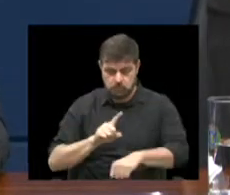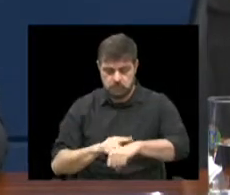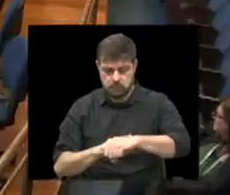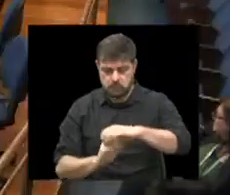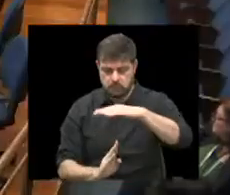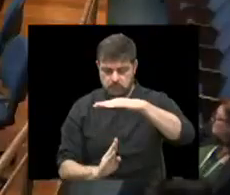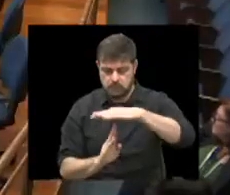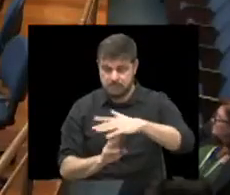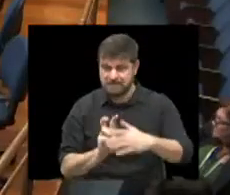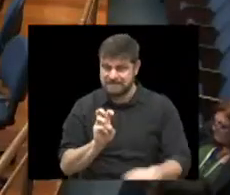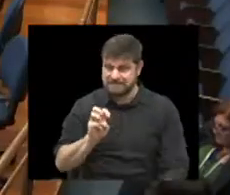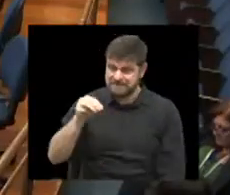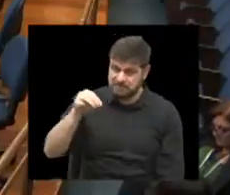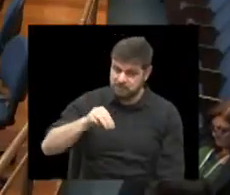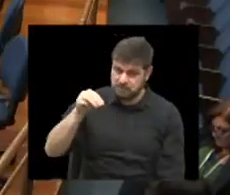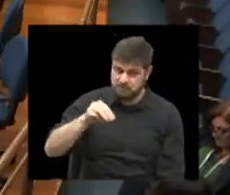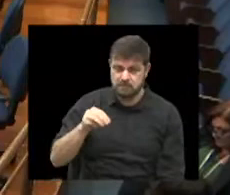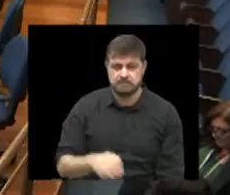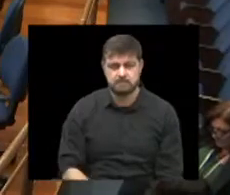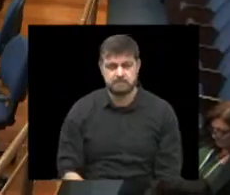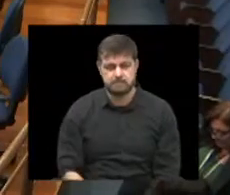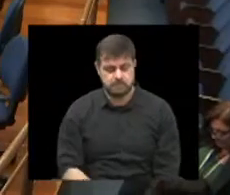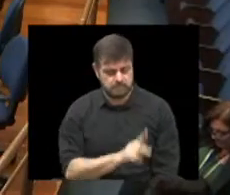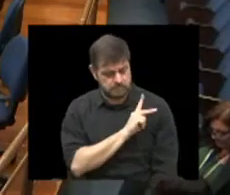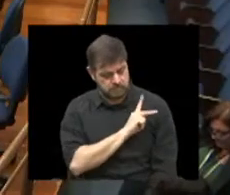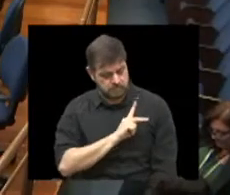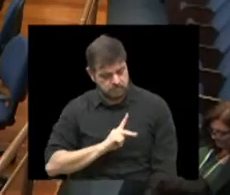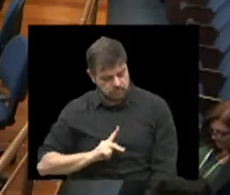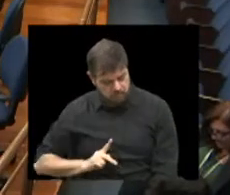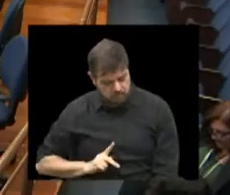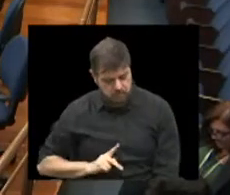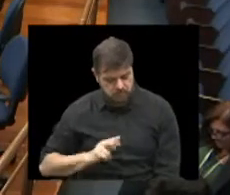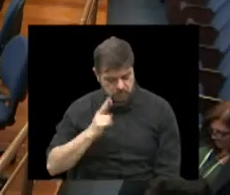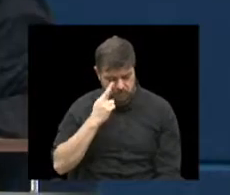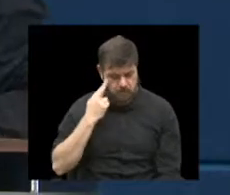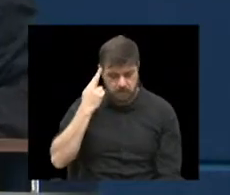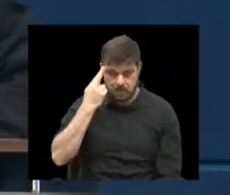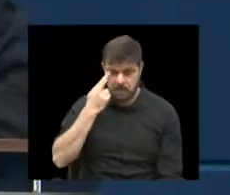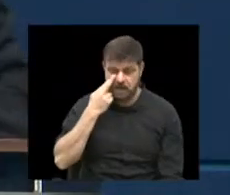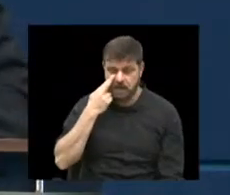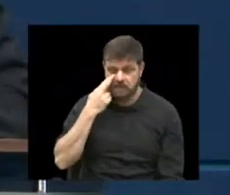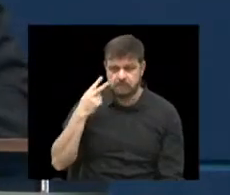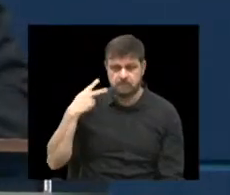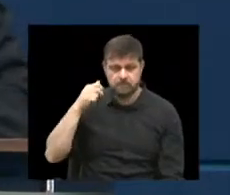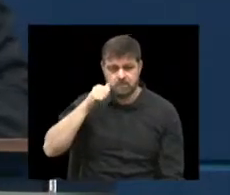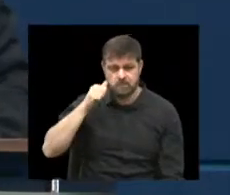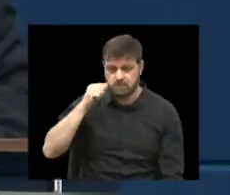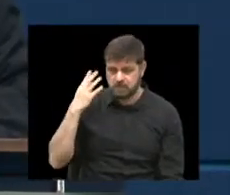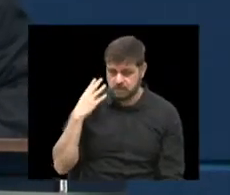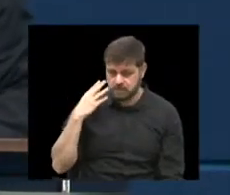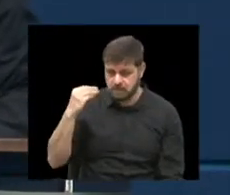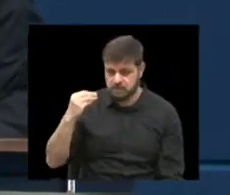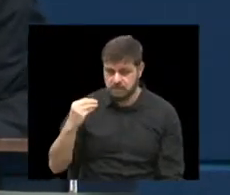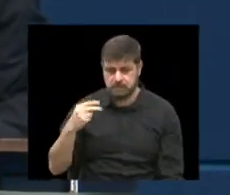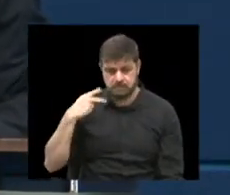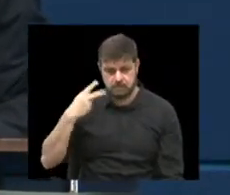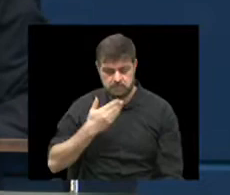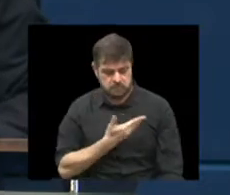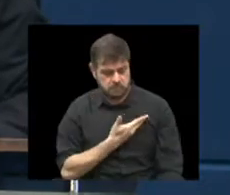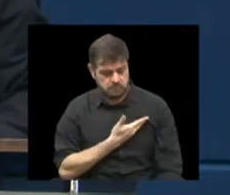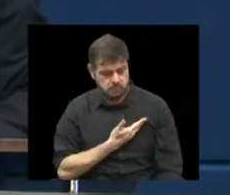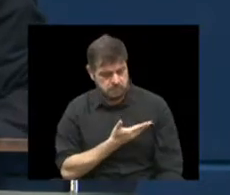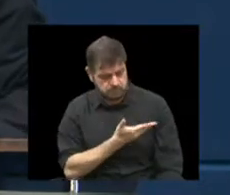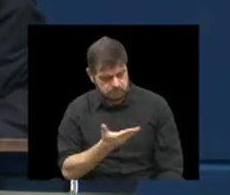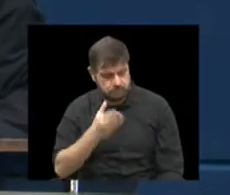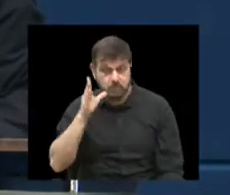minutos. Presidente Rafa Zimbaldi, vereadora Mariana, amigos vereadores, funcionários